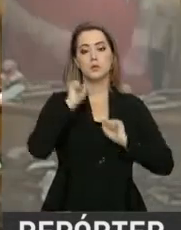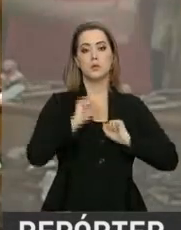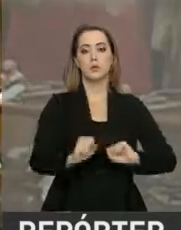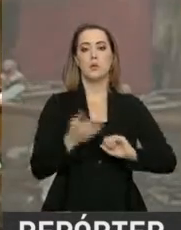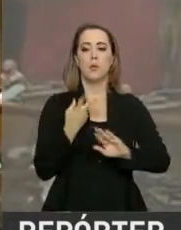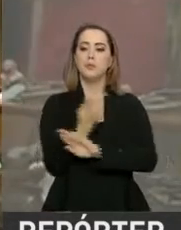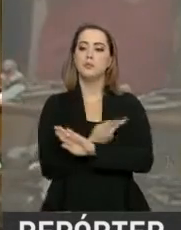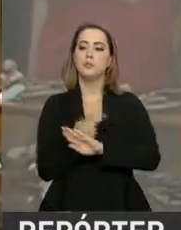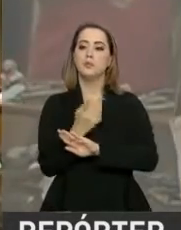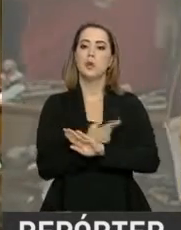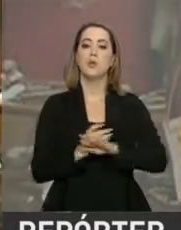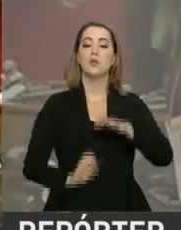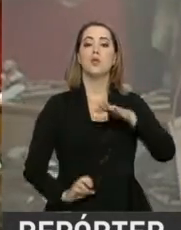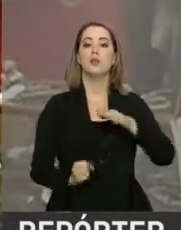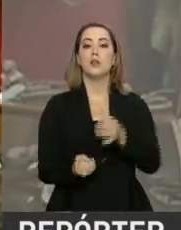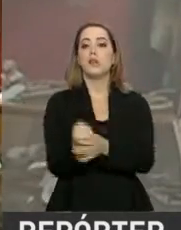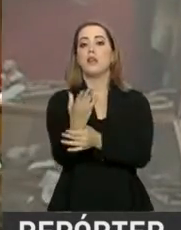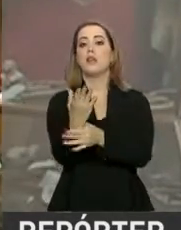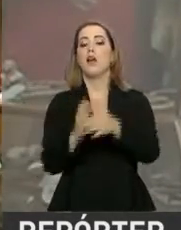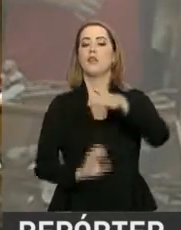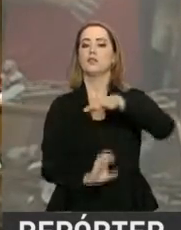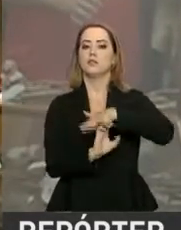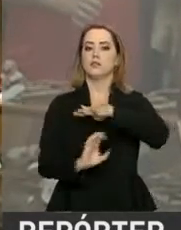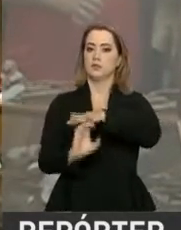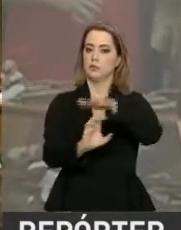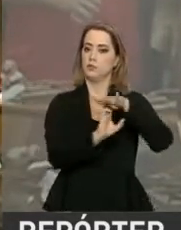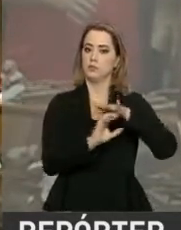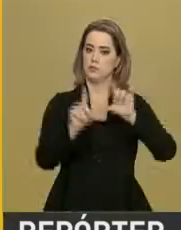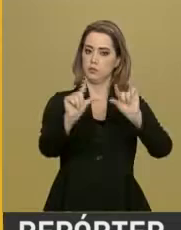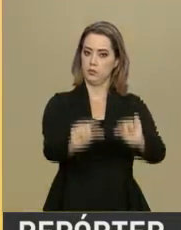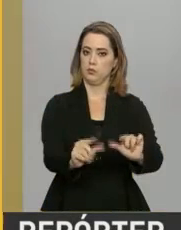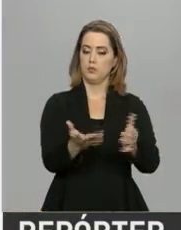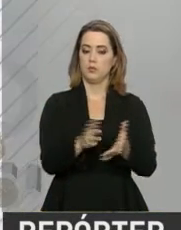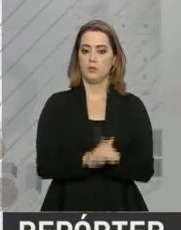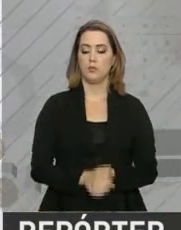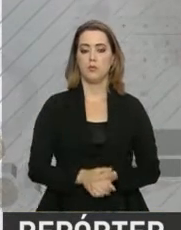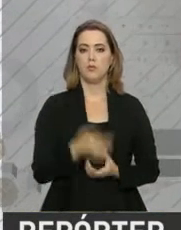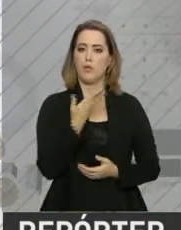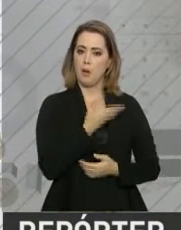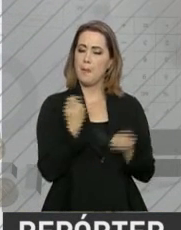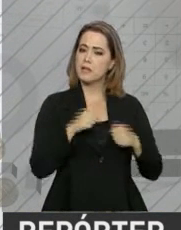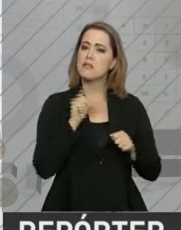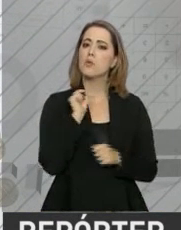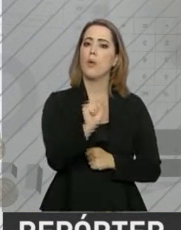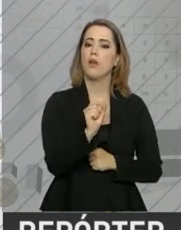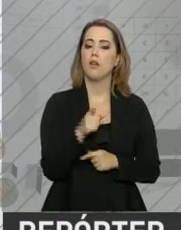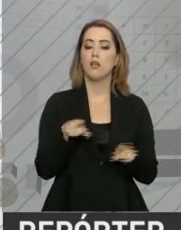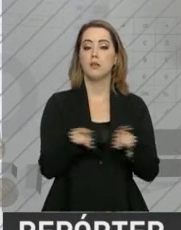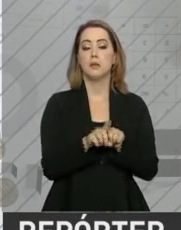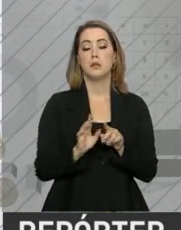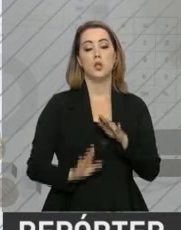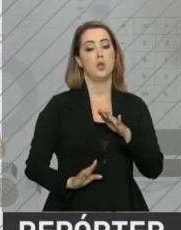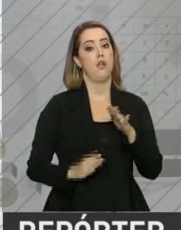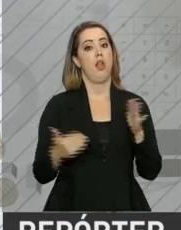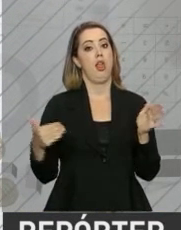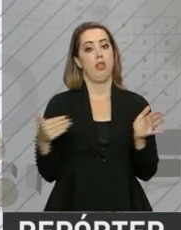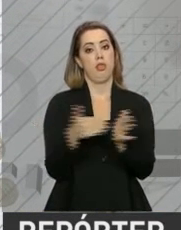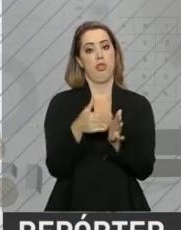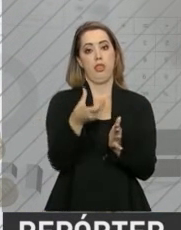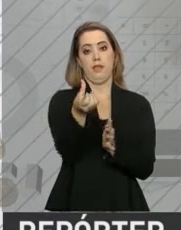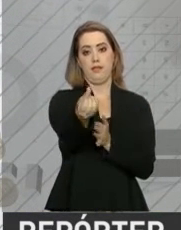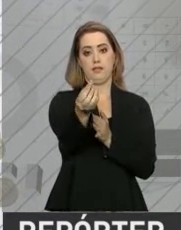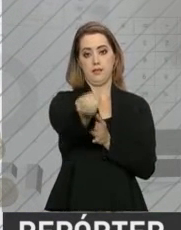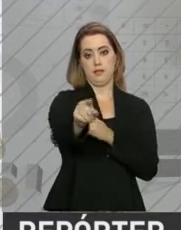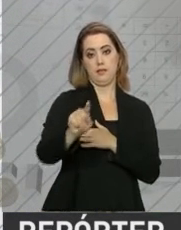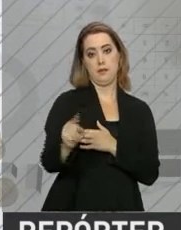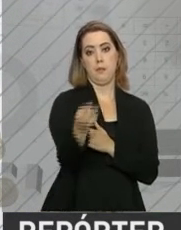já buscam se formalizar como microempreendedor individual. Para ser MEI, é necessário faturar no máximo até